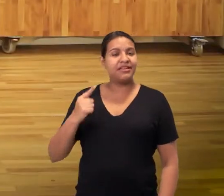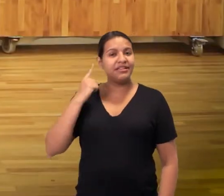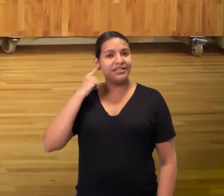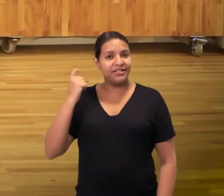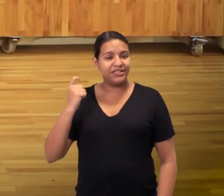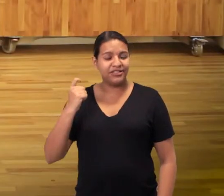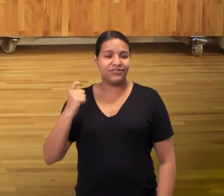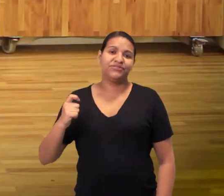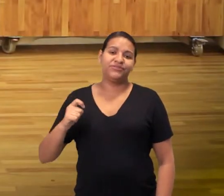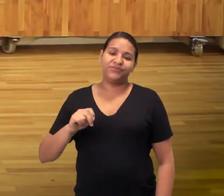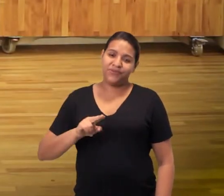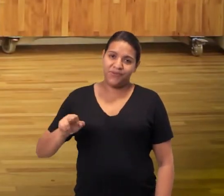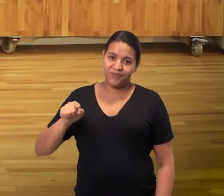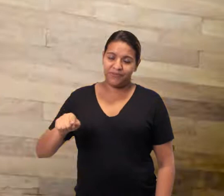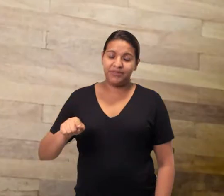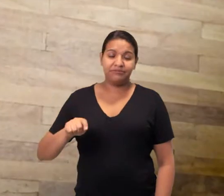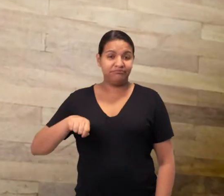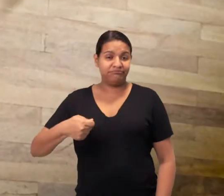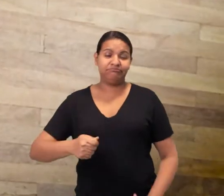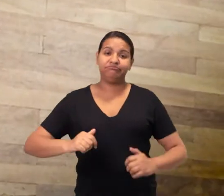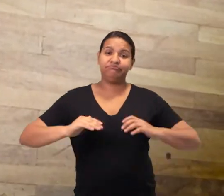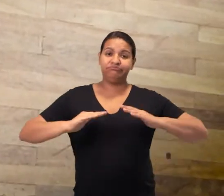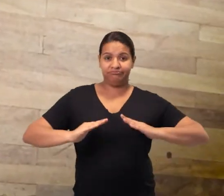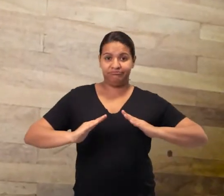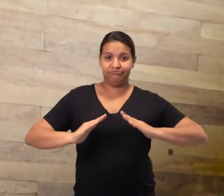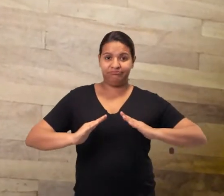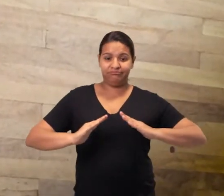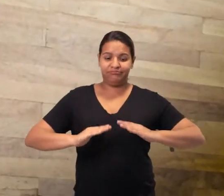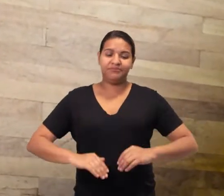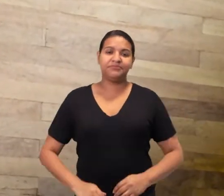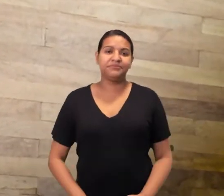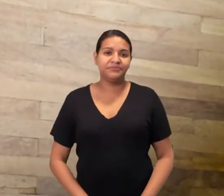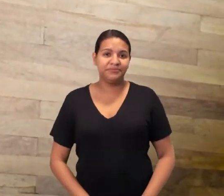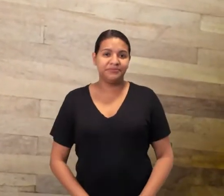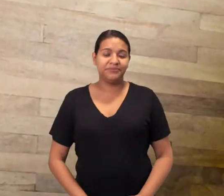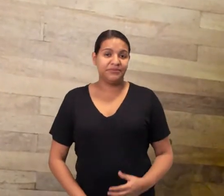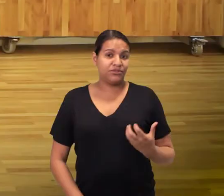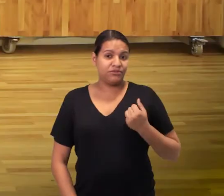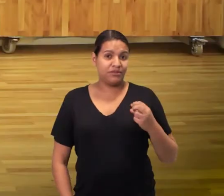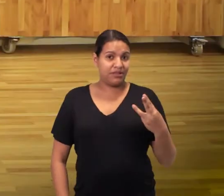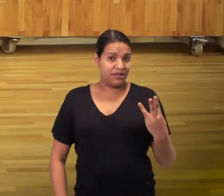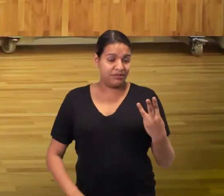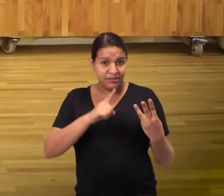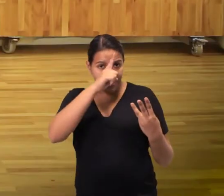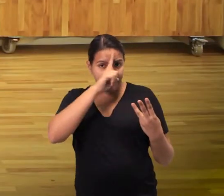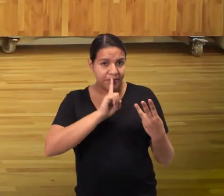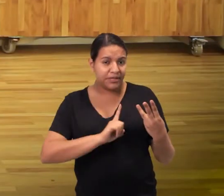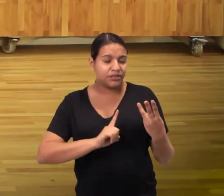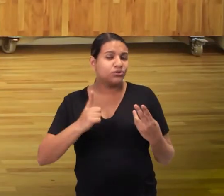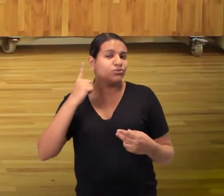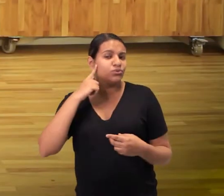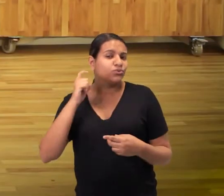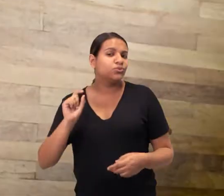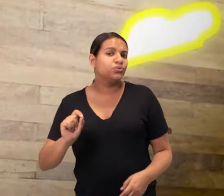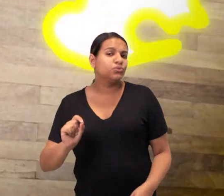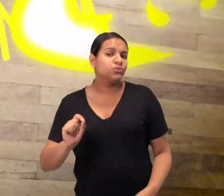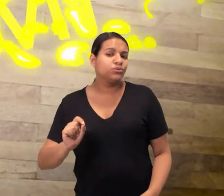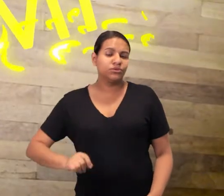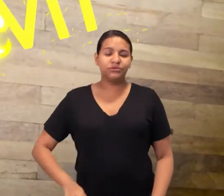Esse som vai se chamar Ré. Número 3, tampinha amarela. Ela vai ter o seguinte